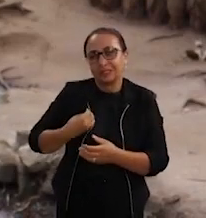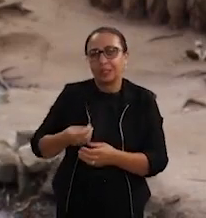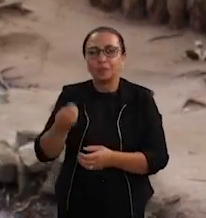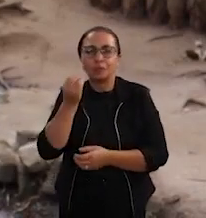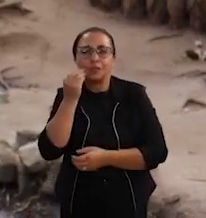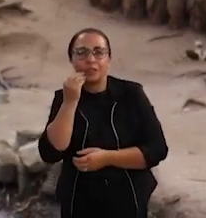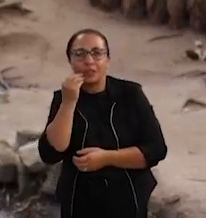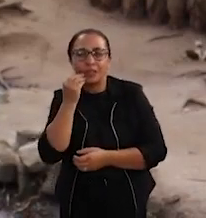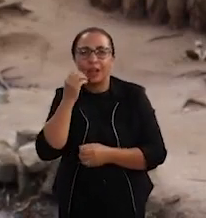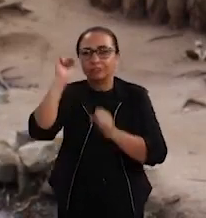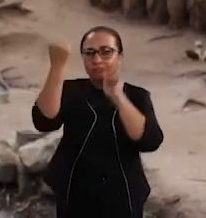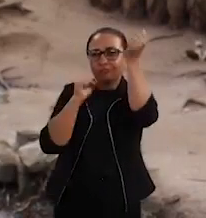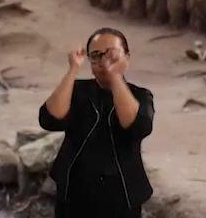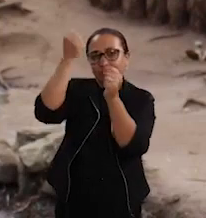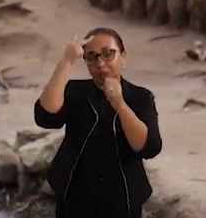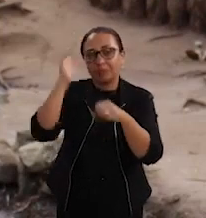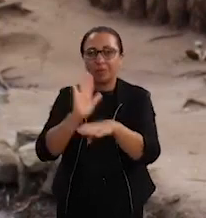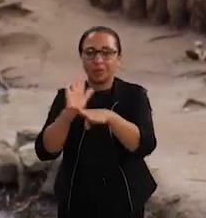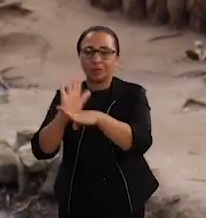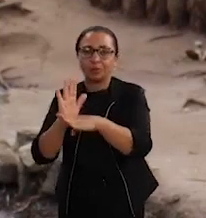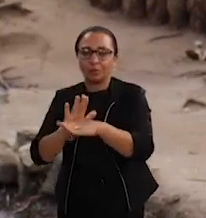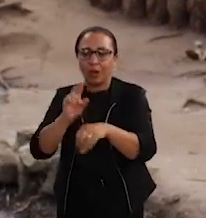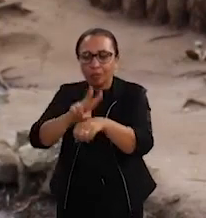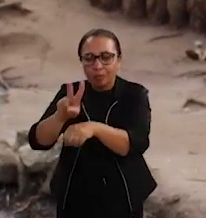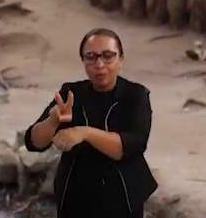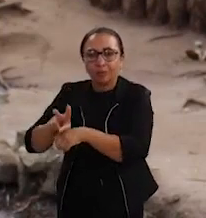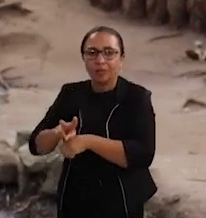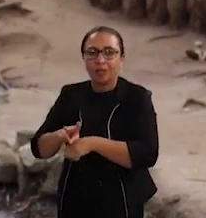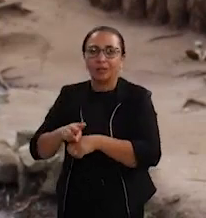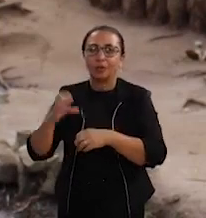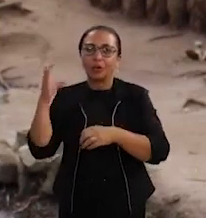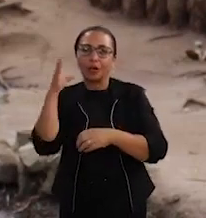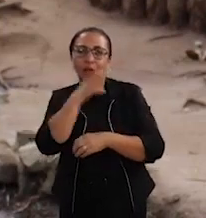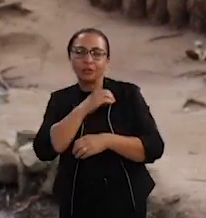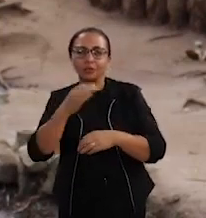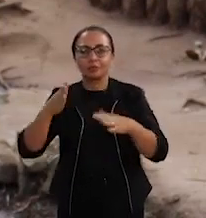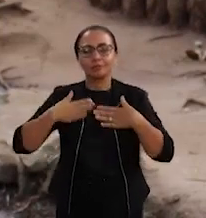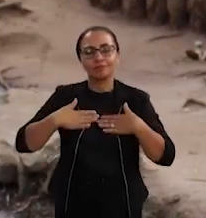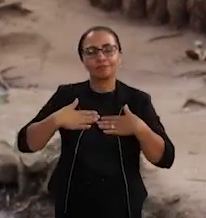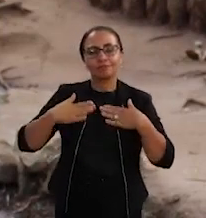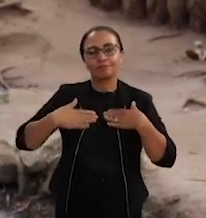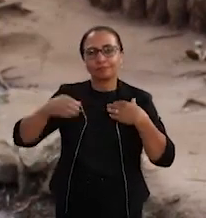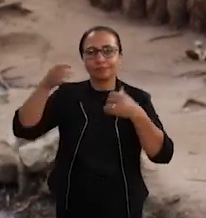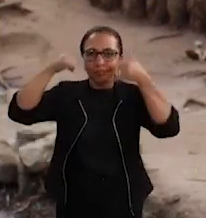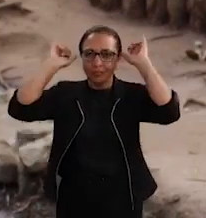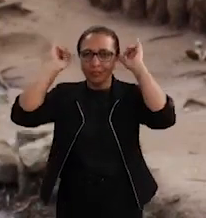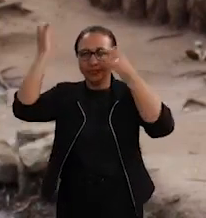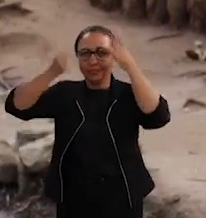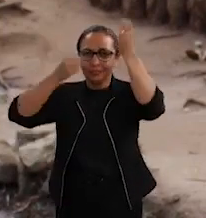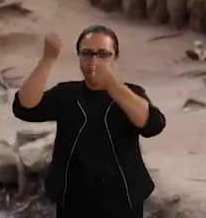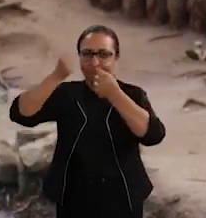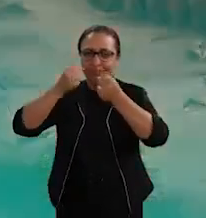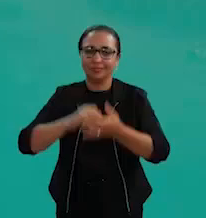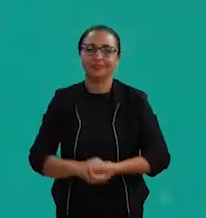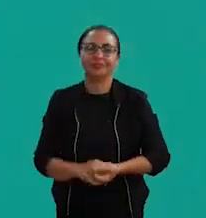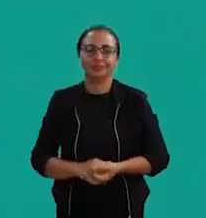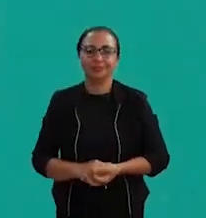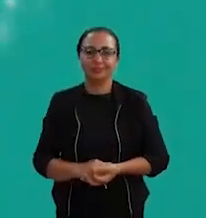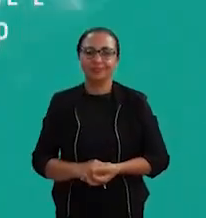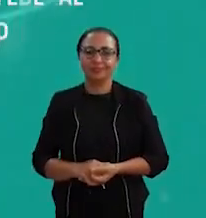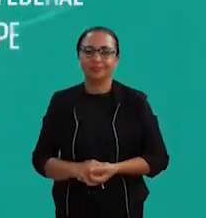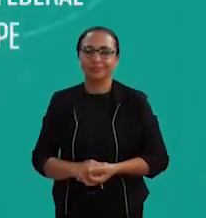de Sergipe estão testando equipamento para auxiliar o monitoramento do conforto térmico de vacas na produção leiteira.